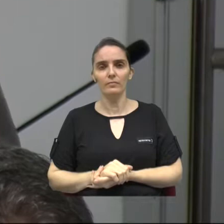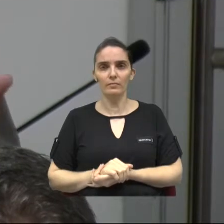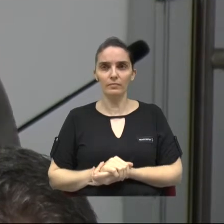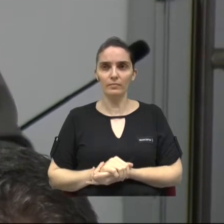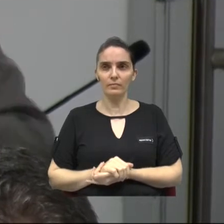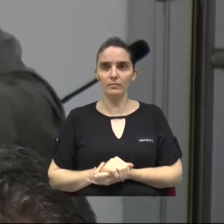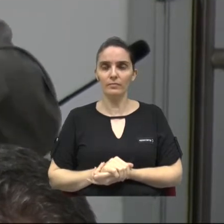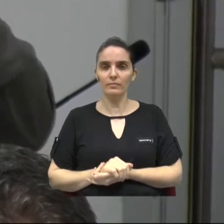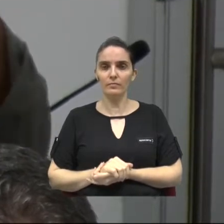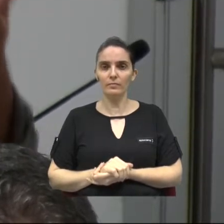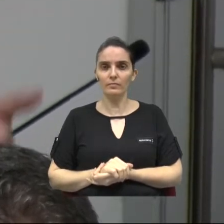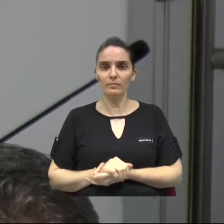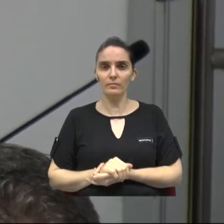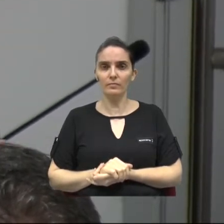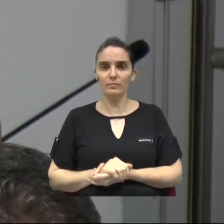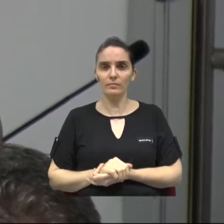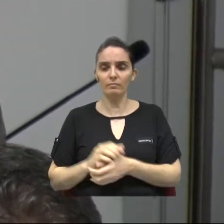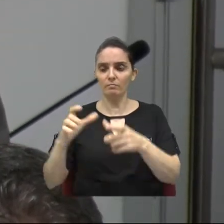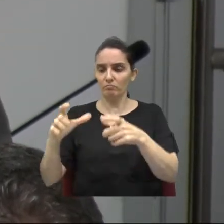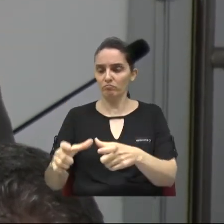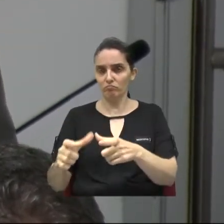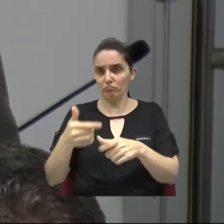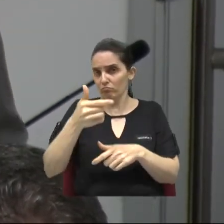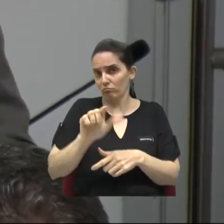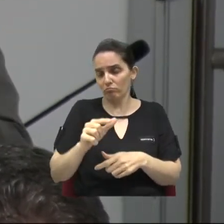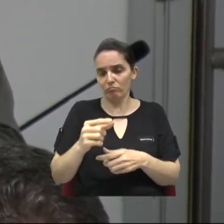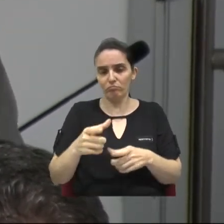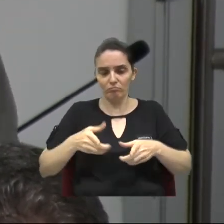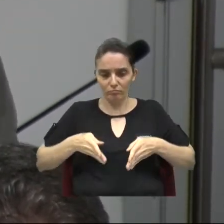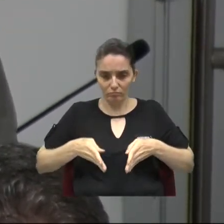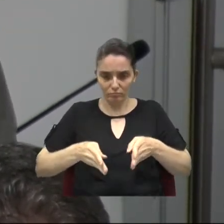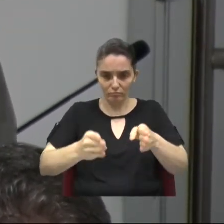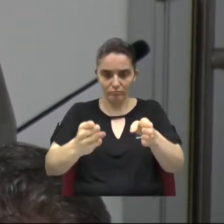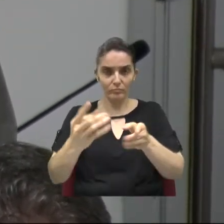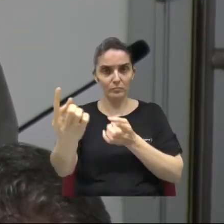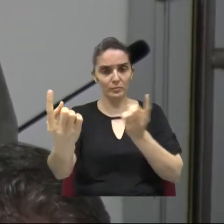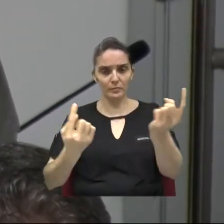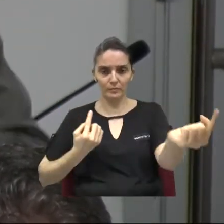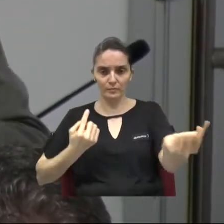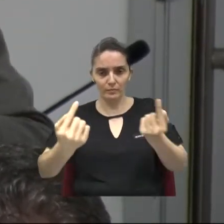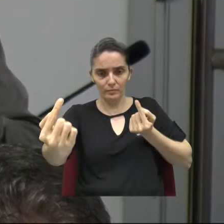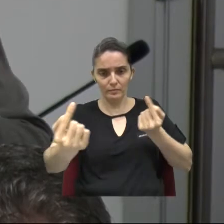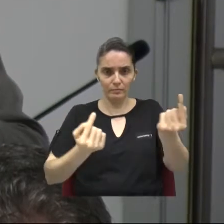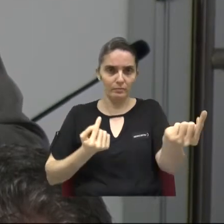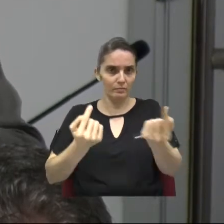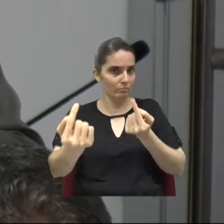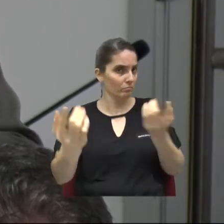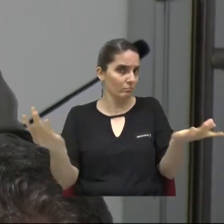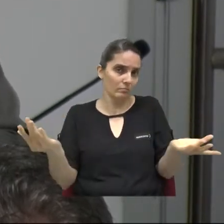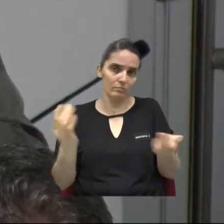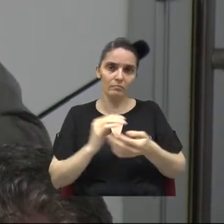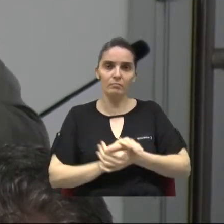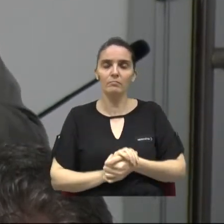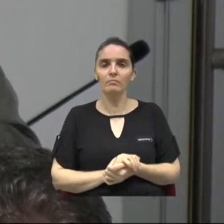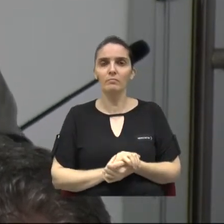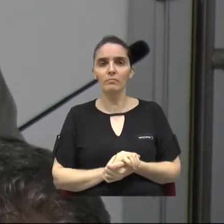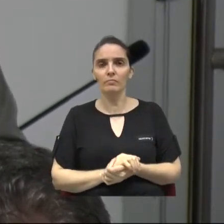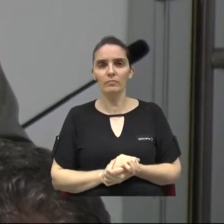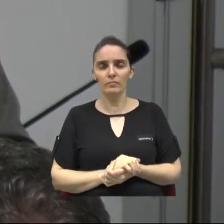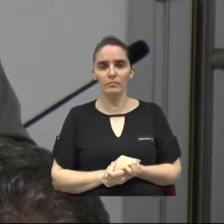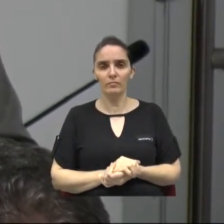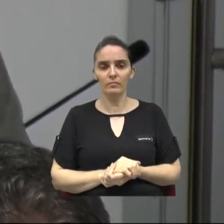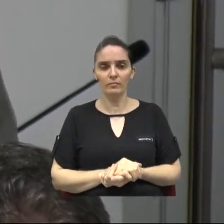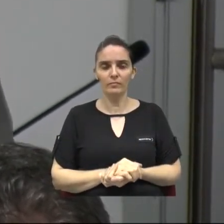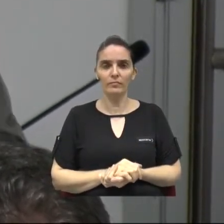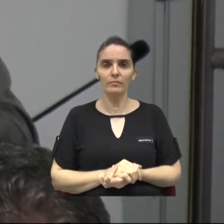objeto. E ali virou novamente um canteiro central. Na verdade, vai virar um canteiro central de novo. Né? Ali não está ainda feito a revitalização